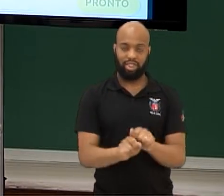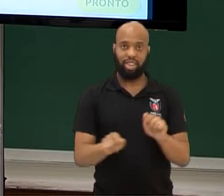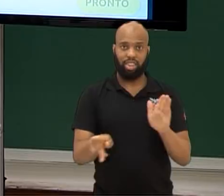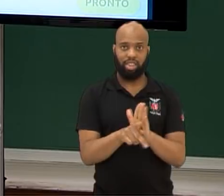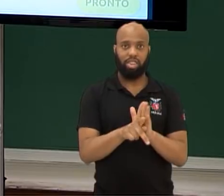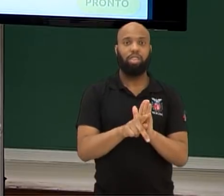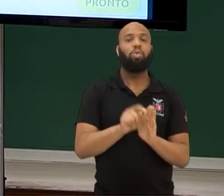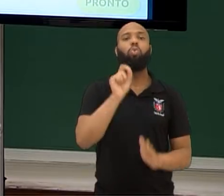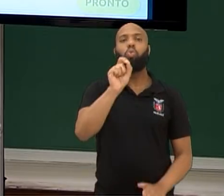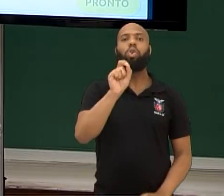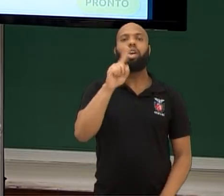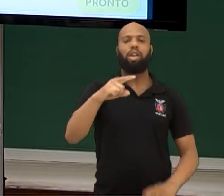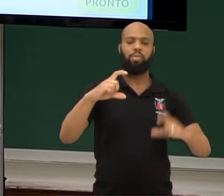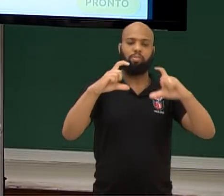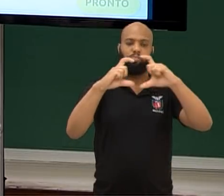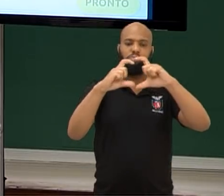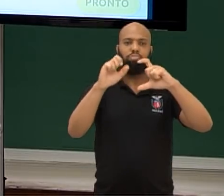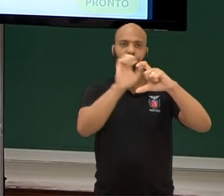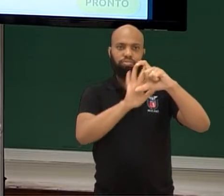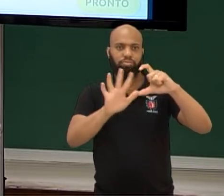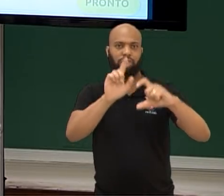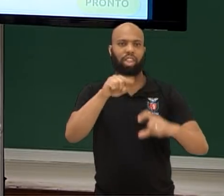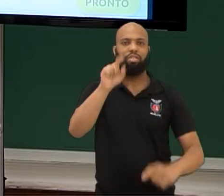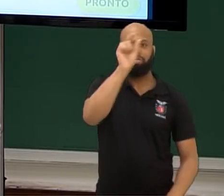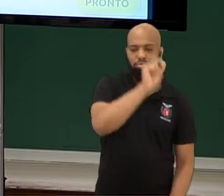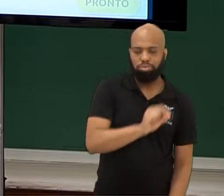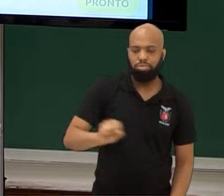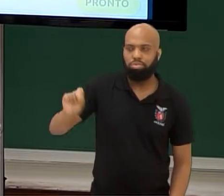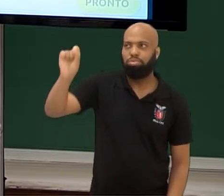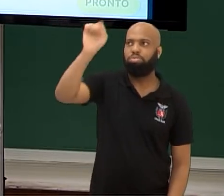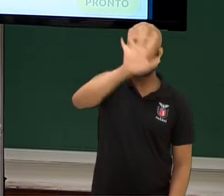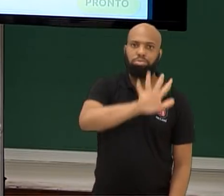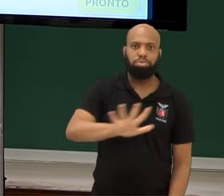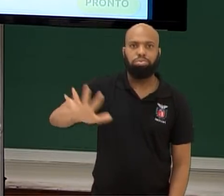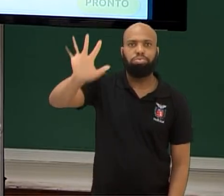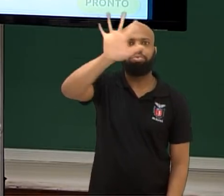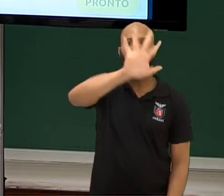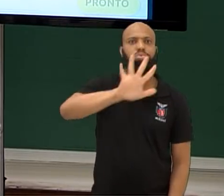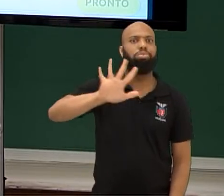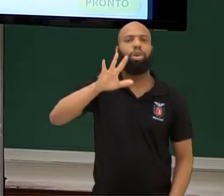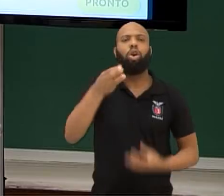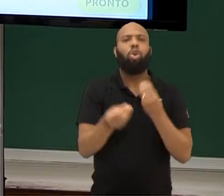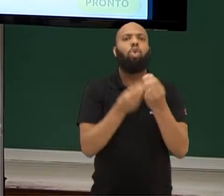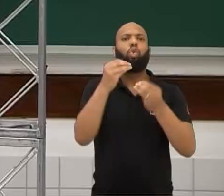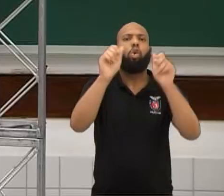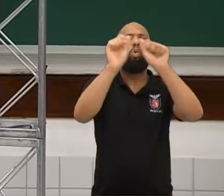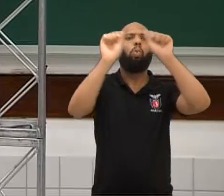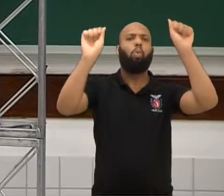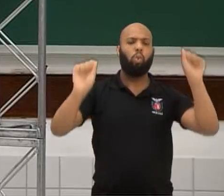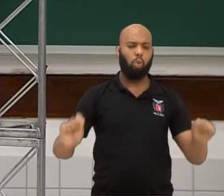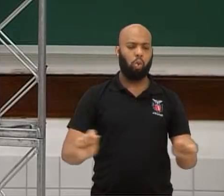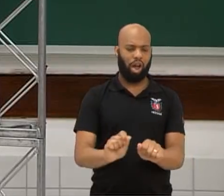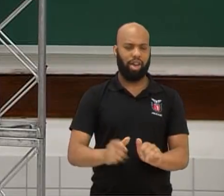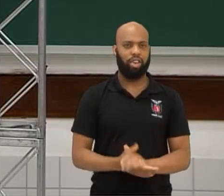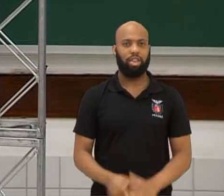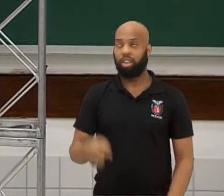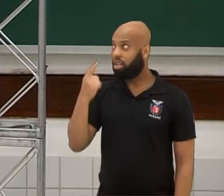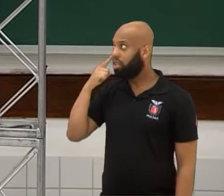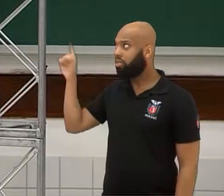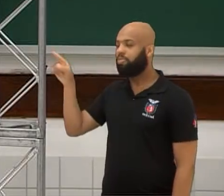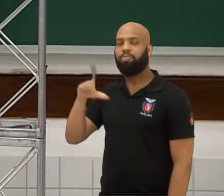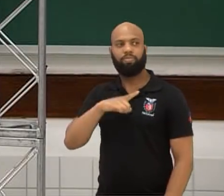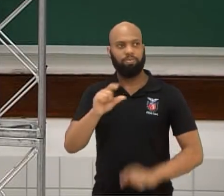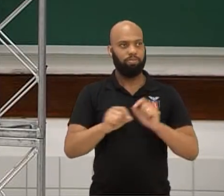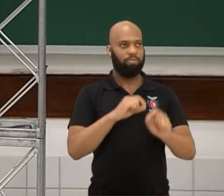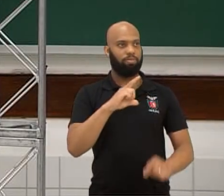círculo, que a gente vai ver mais à frente. Como que a gente calcula essa área do círculo? Vejamos aqui no quadro. Nós temos